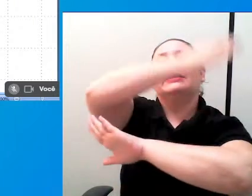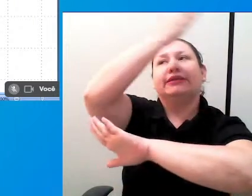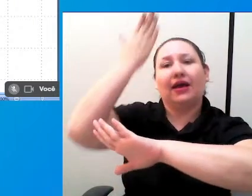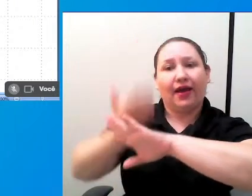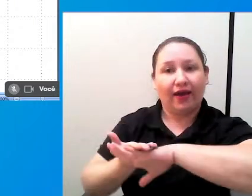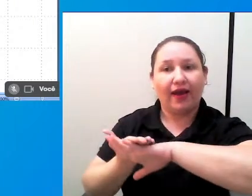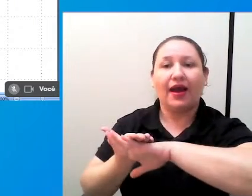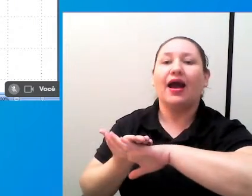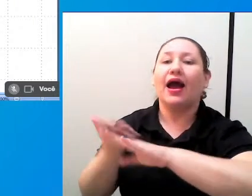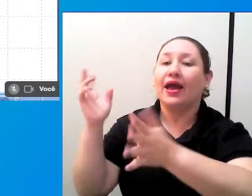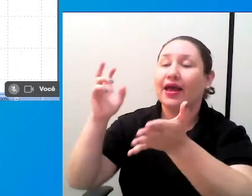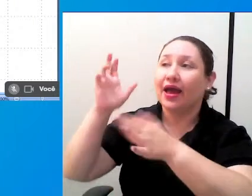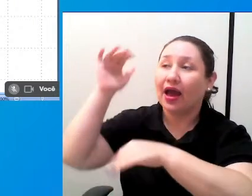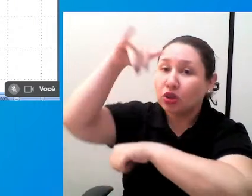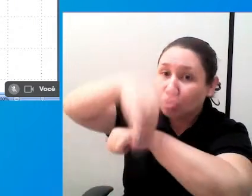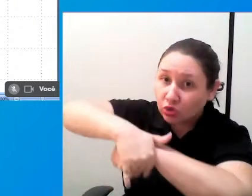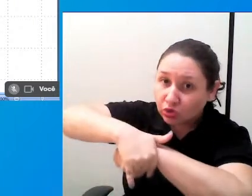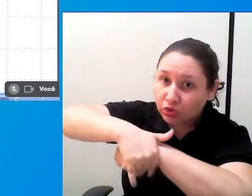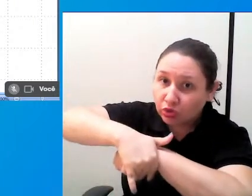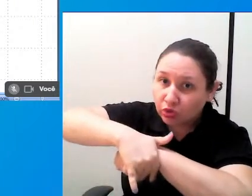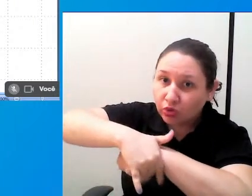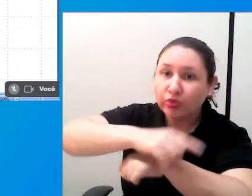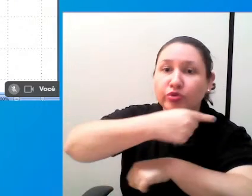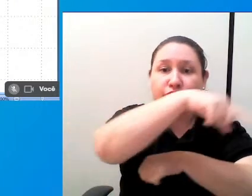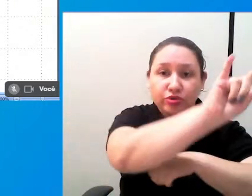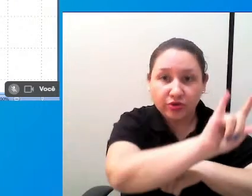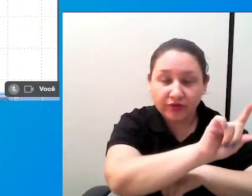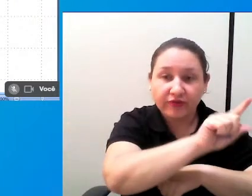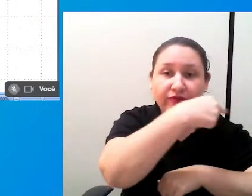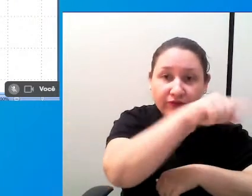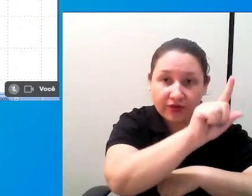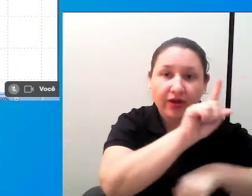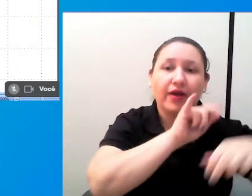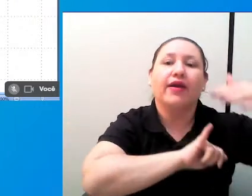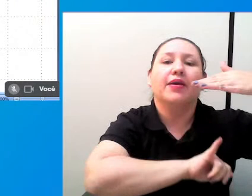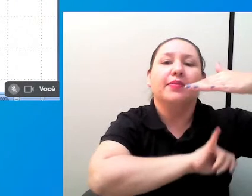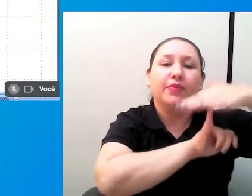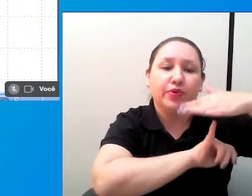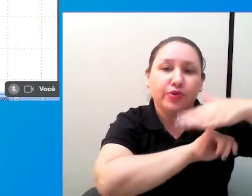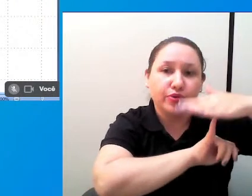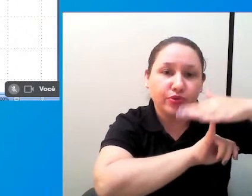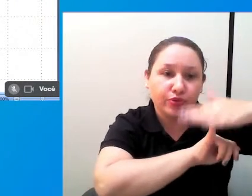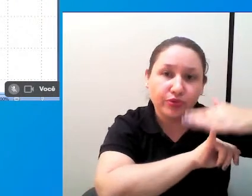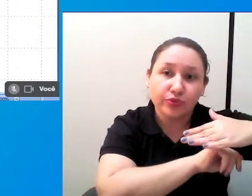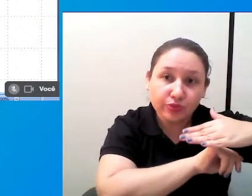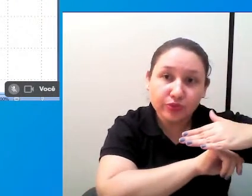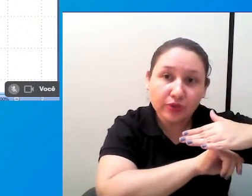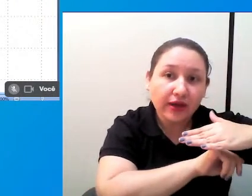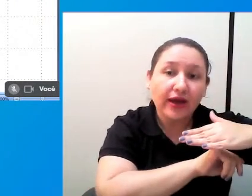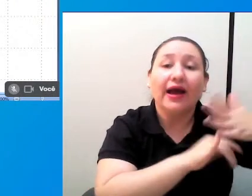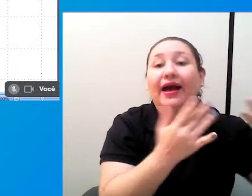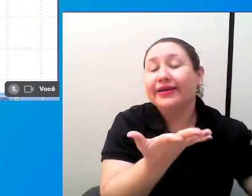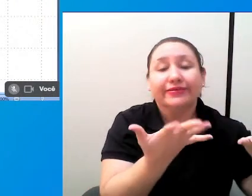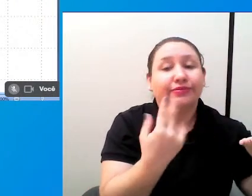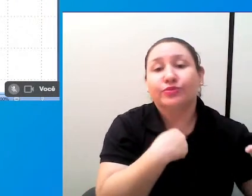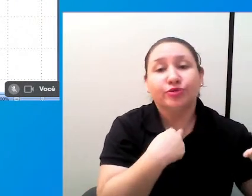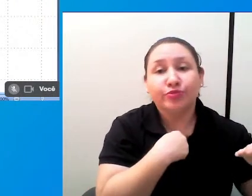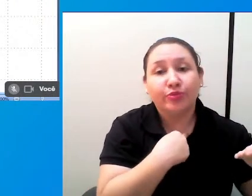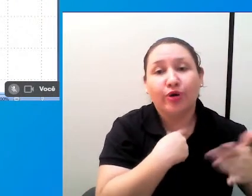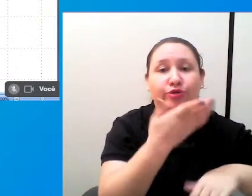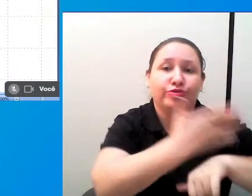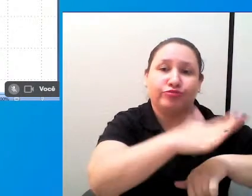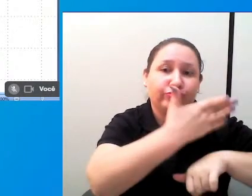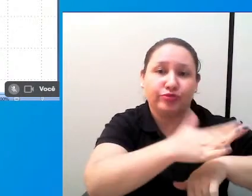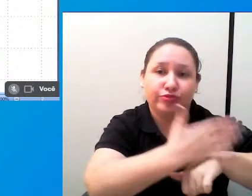dificuldade de tempo para desenvolver essas atividades. Nós também temos problemas com mudanças